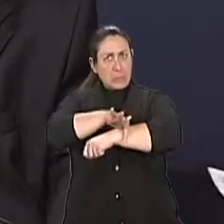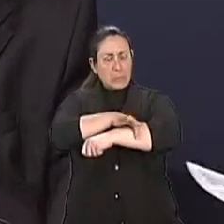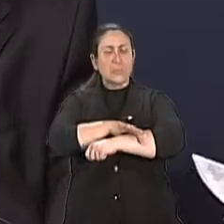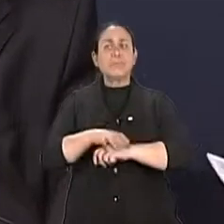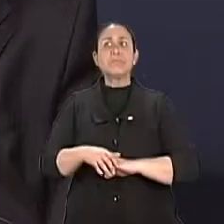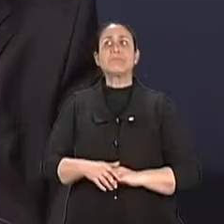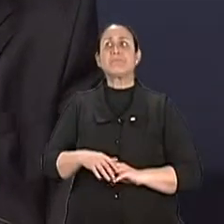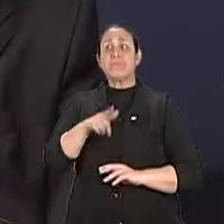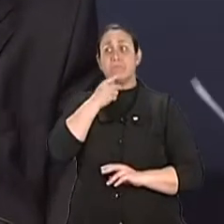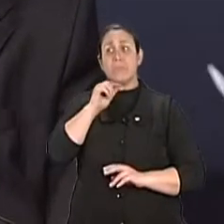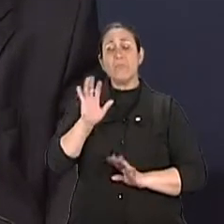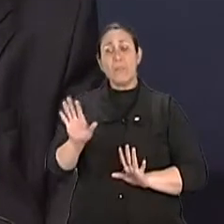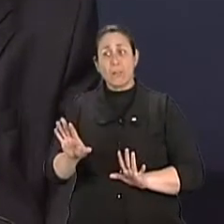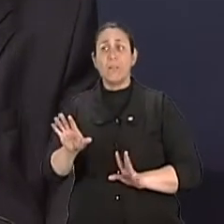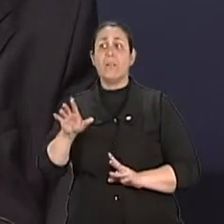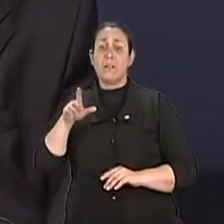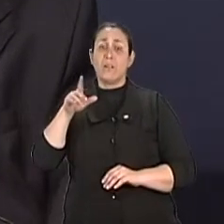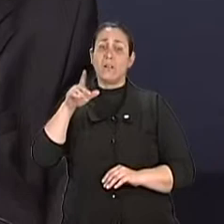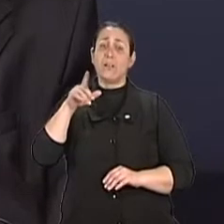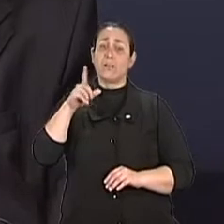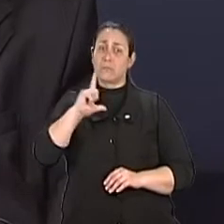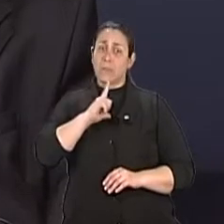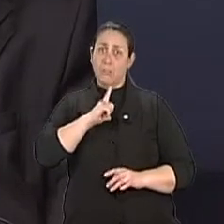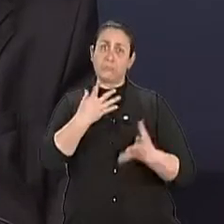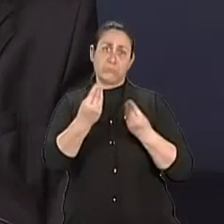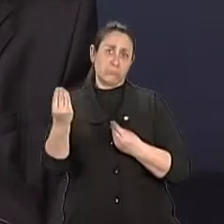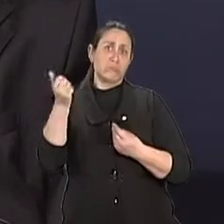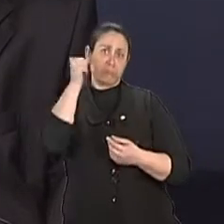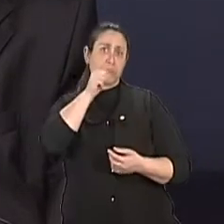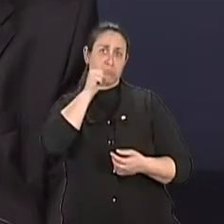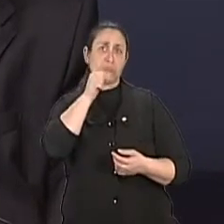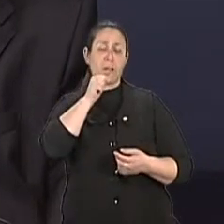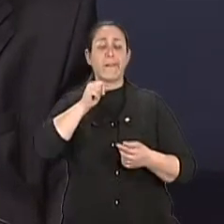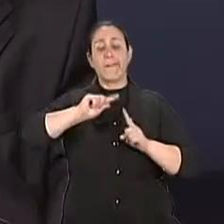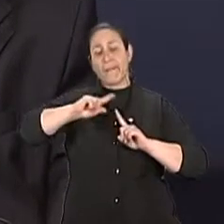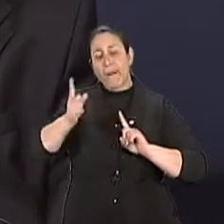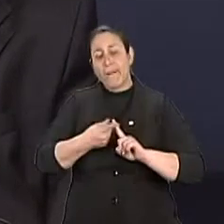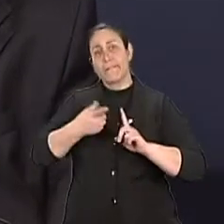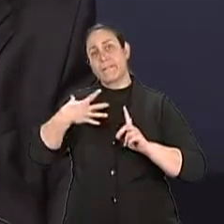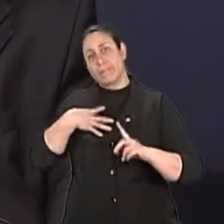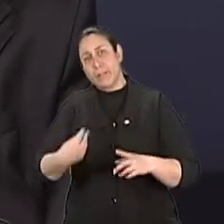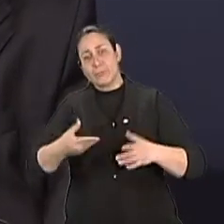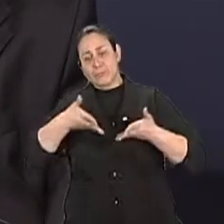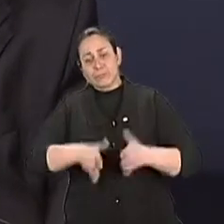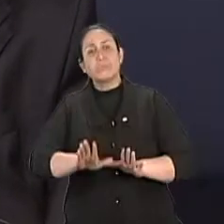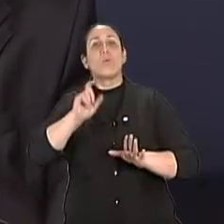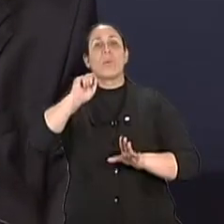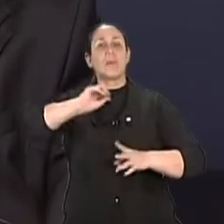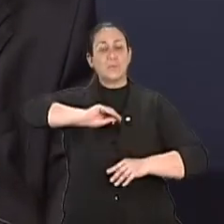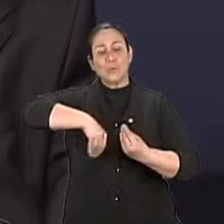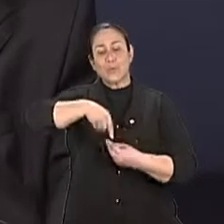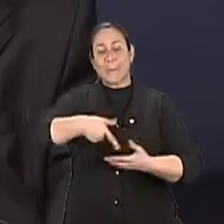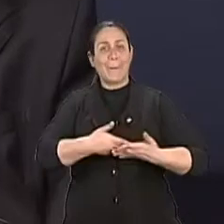é perdido do osso, uhum, e existe uma osteoporose transitória, que é compensada por todos os outros fatores